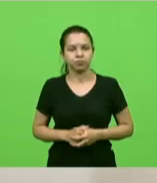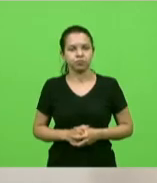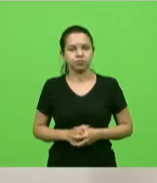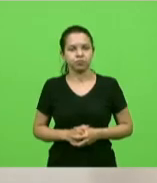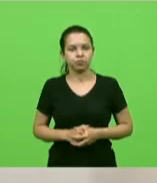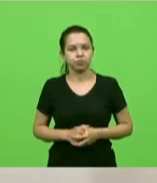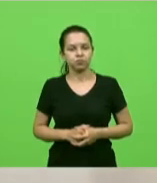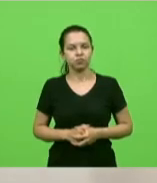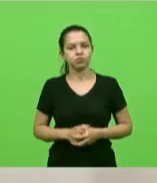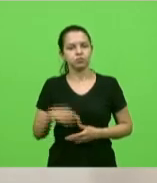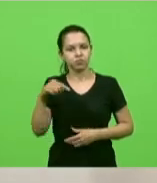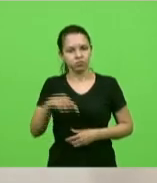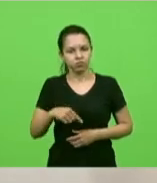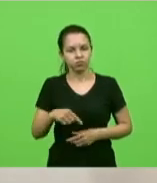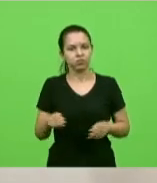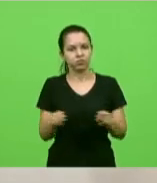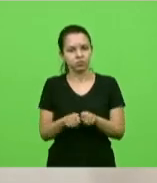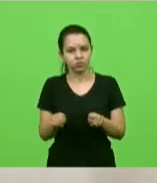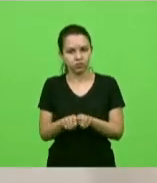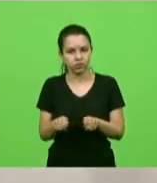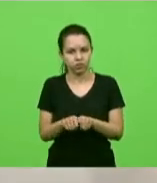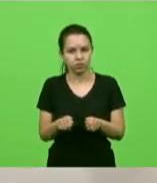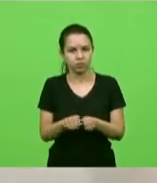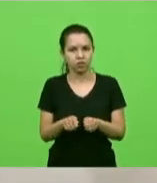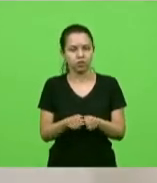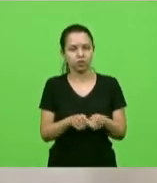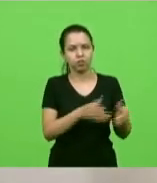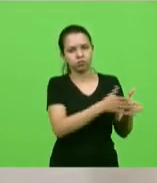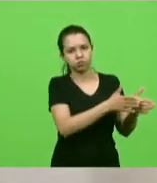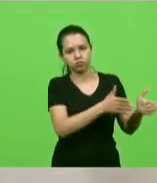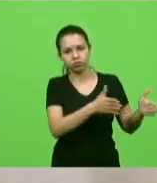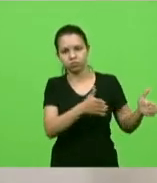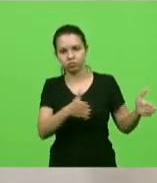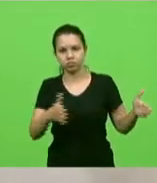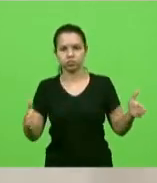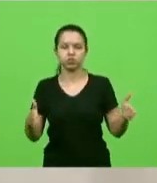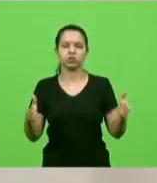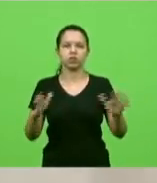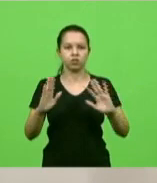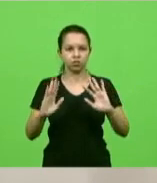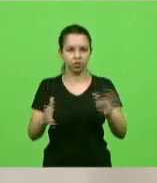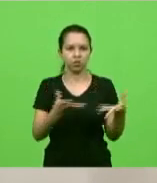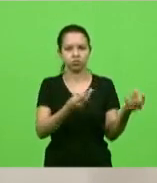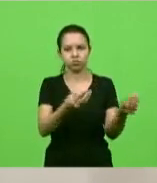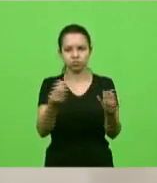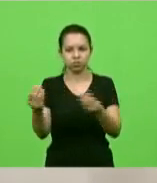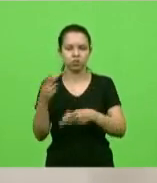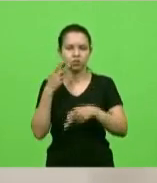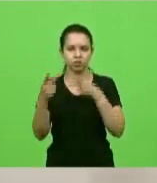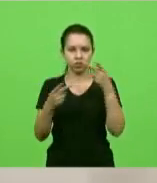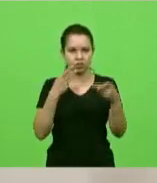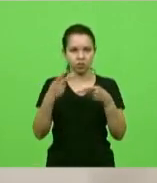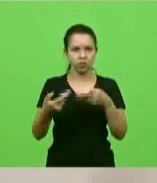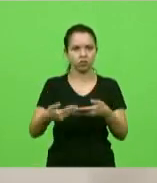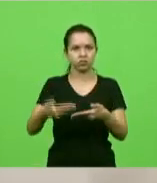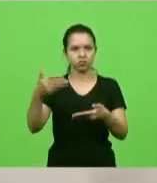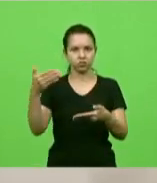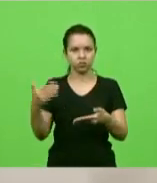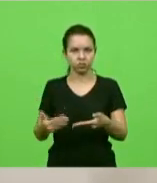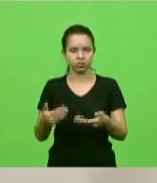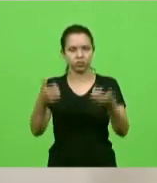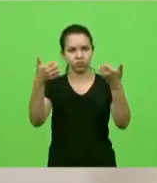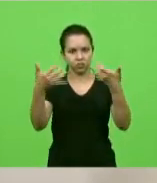aqui também pular toda a parte introdutória, da qual já foi, por parte de todos os que me antecederam,